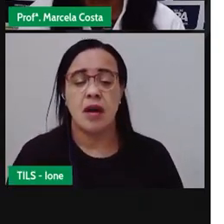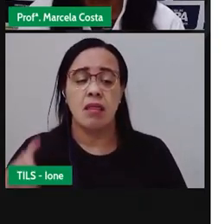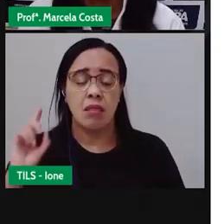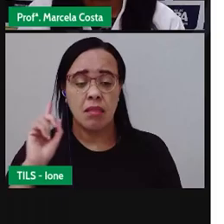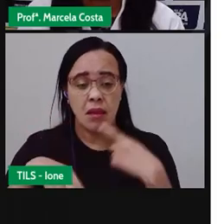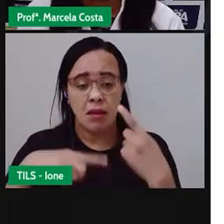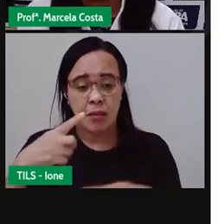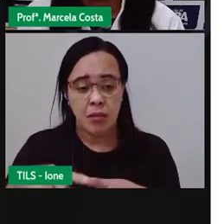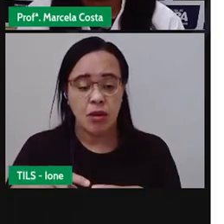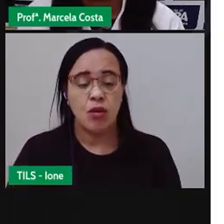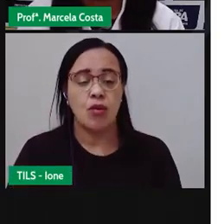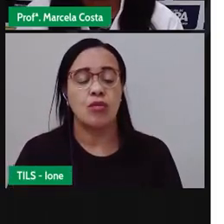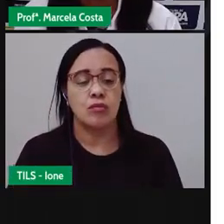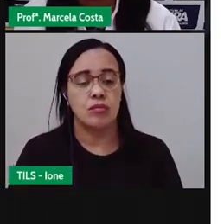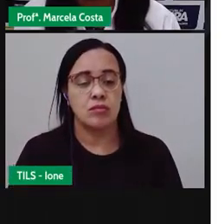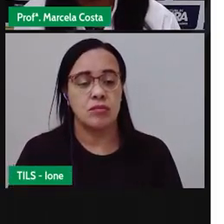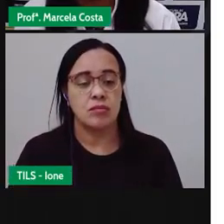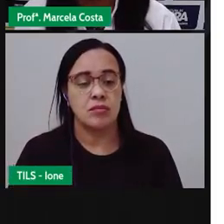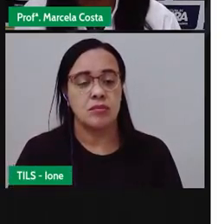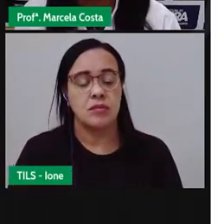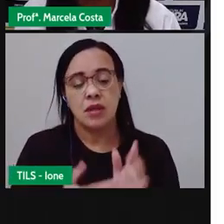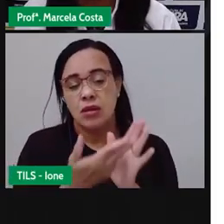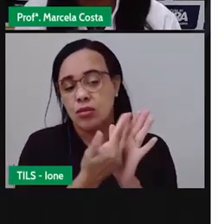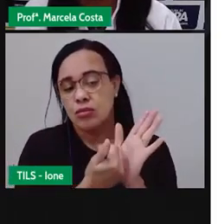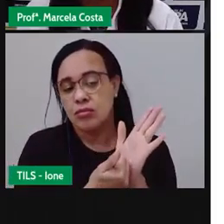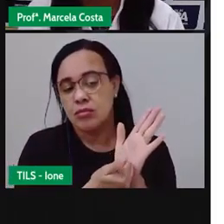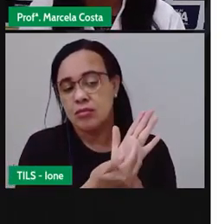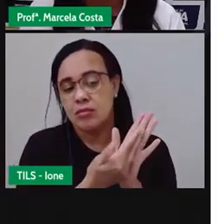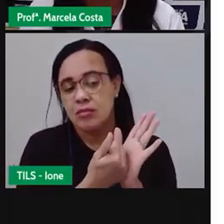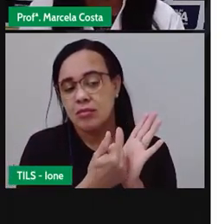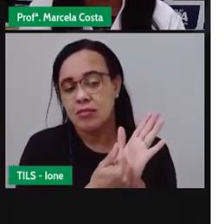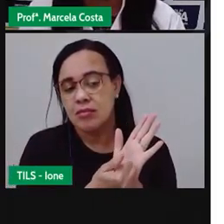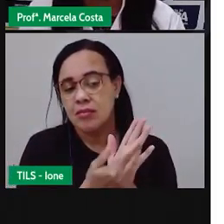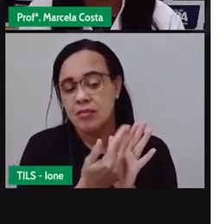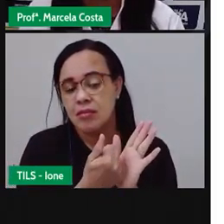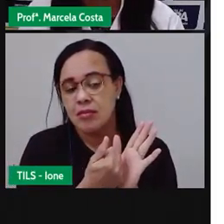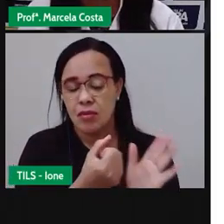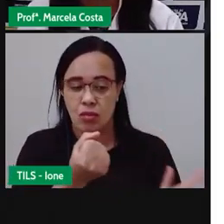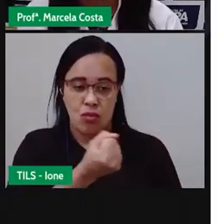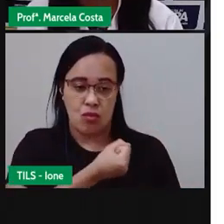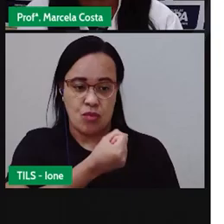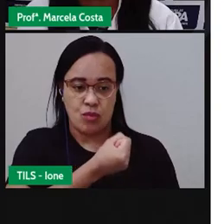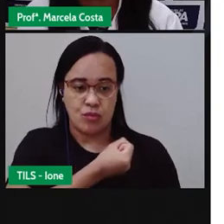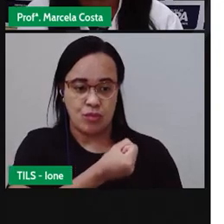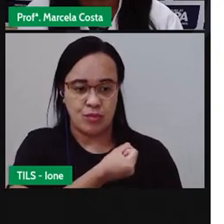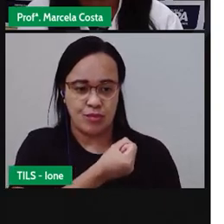Depois, eu tenho essa outra imagem aqui. O que ela mostra pra gente?